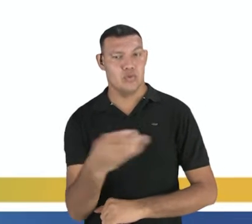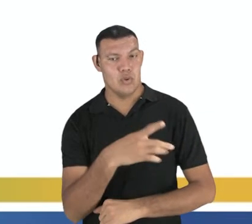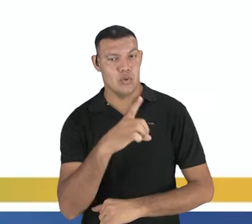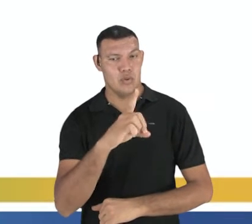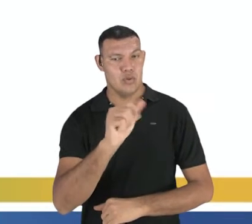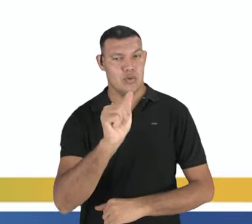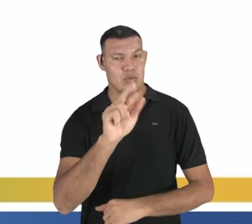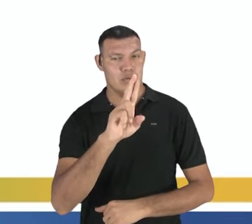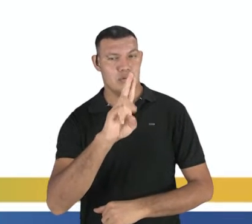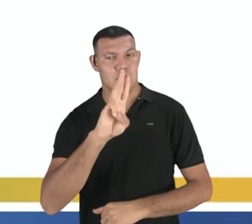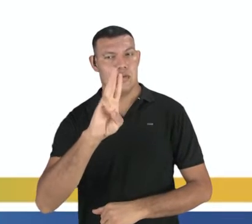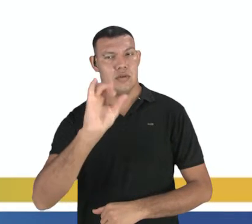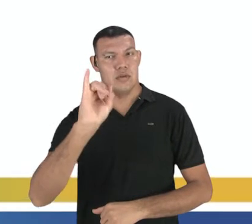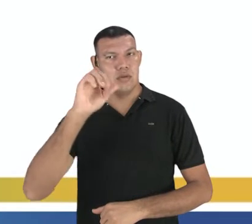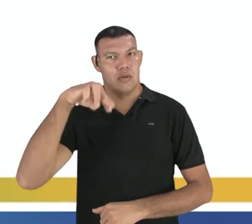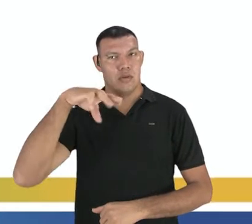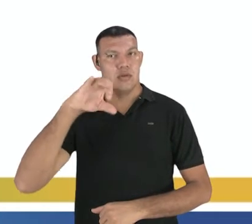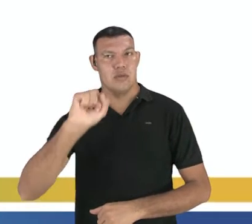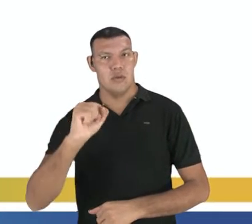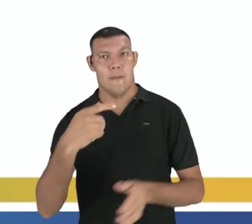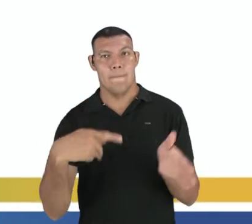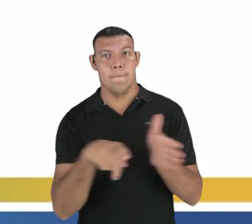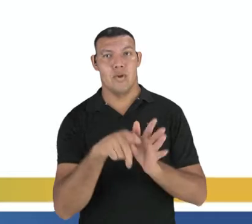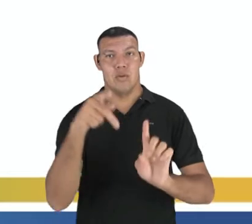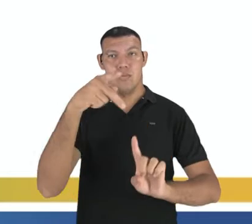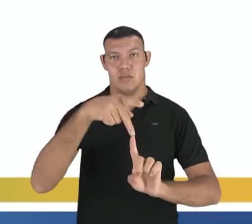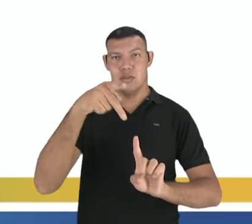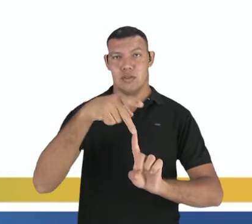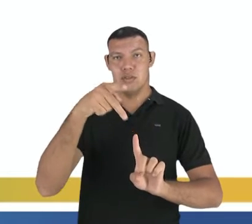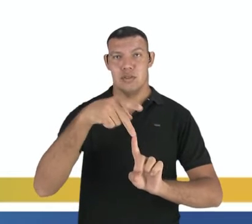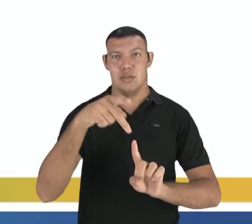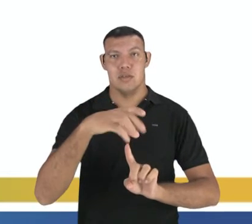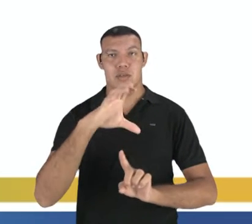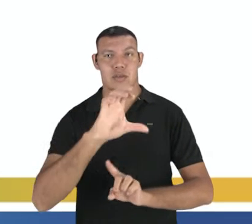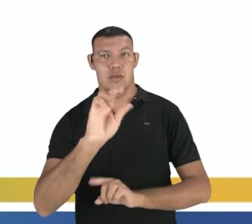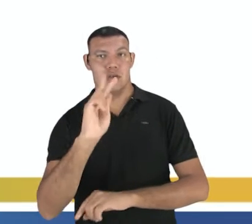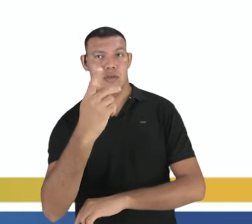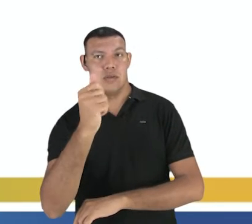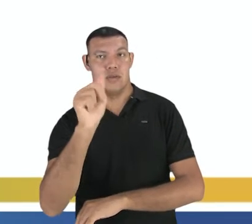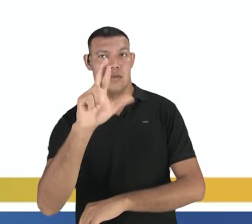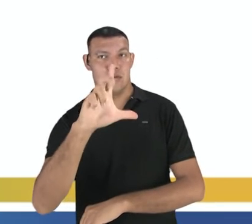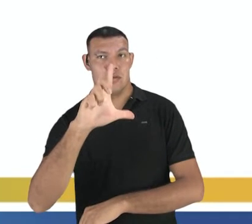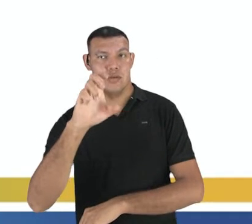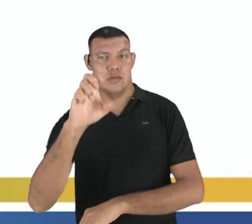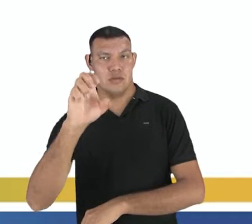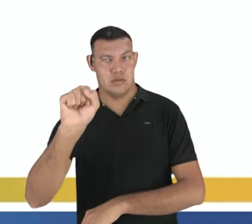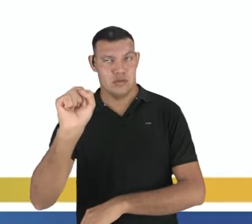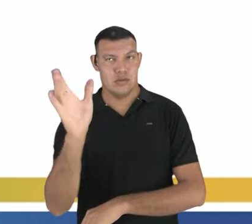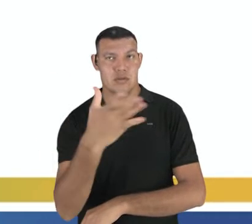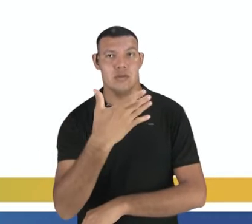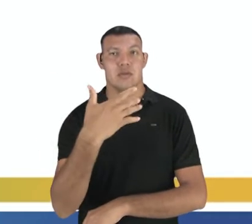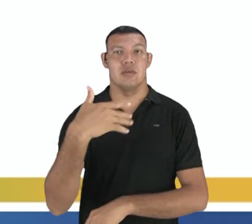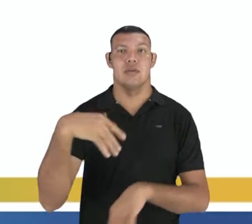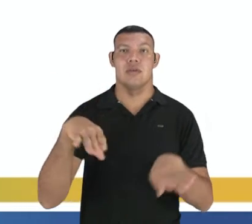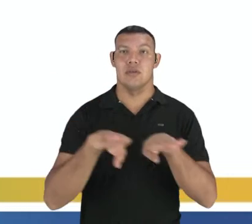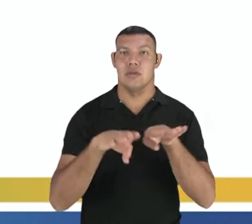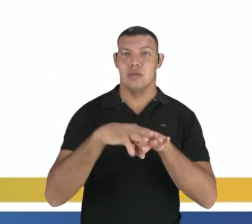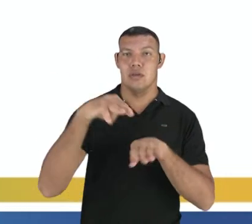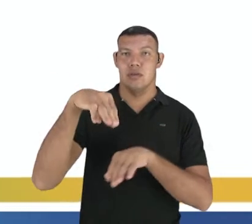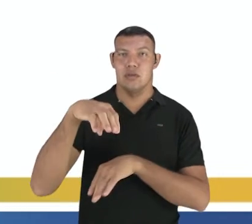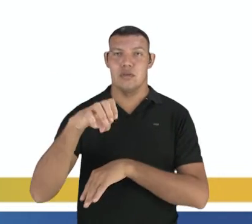neodarwinismo ter provindo dos princípios de Darwin e Mendel, hoje ela está bastante evoluída com os princípios da